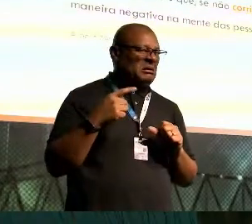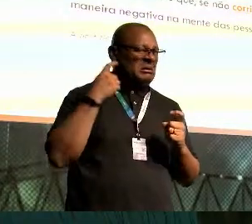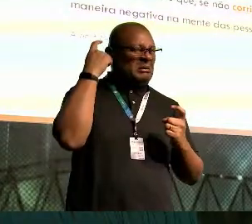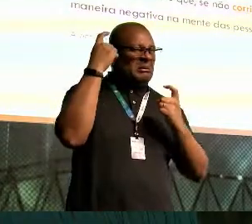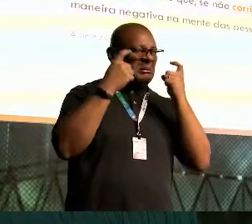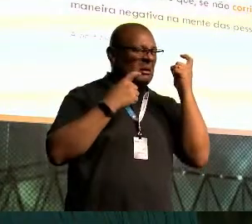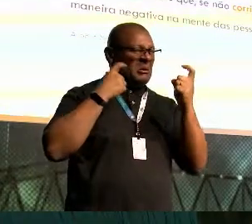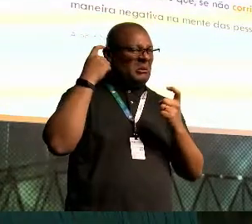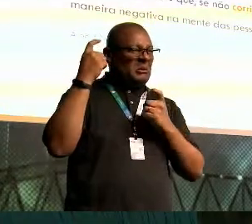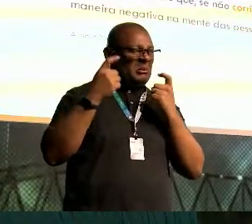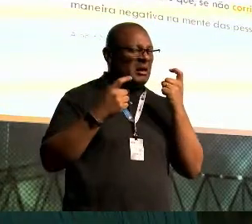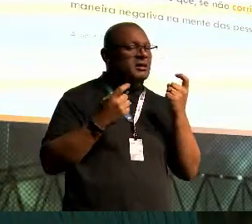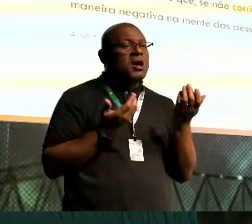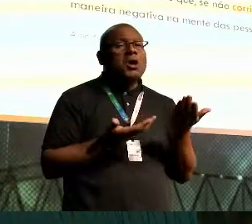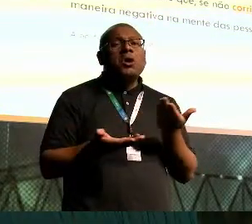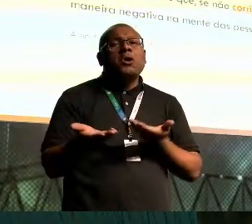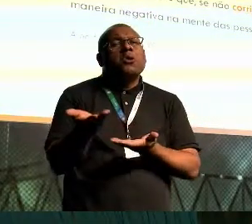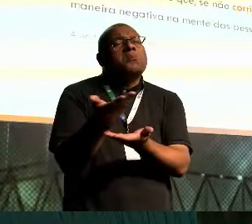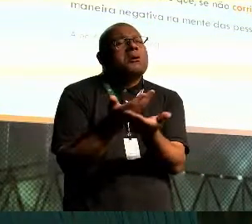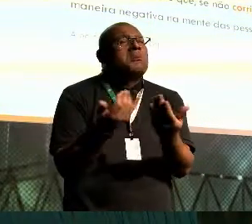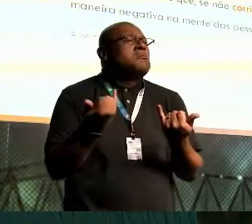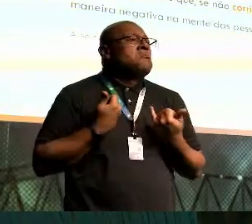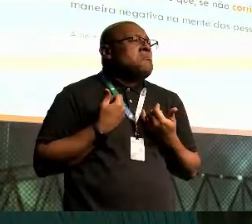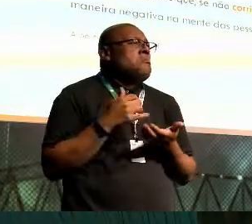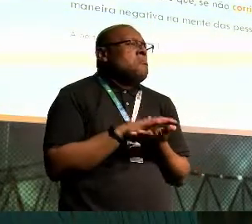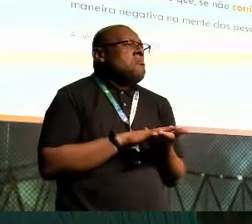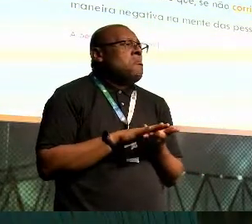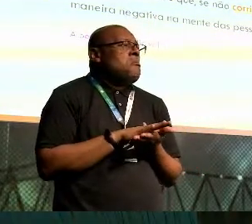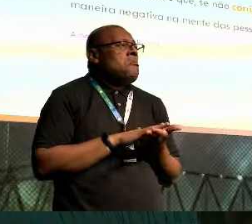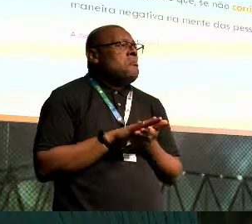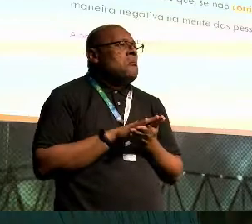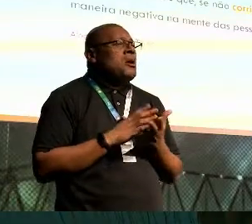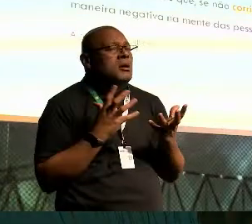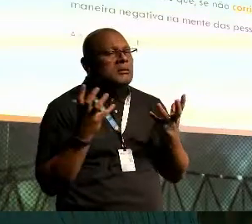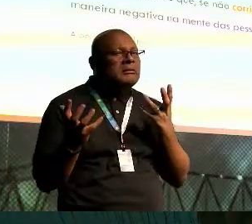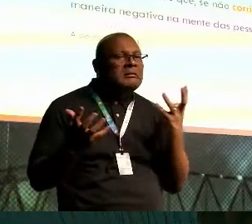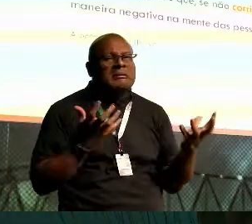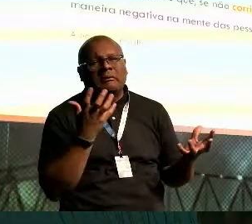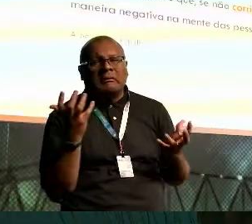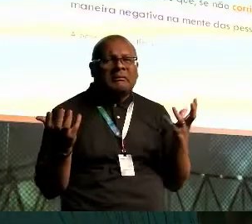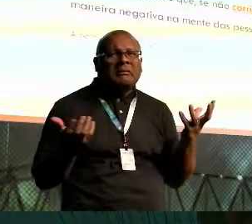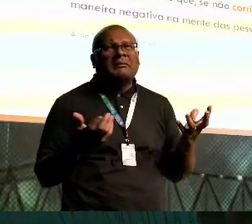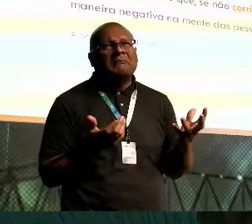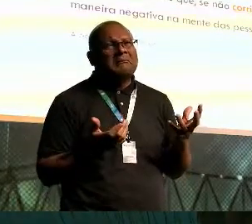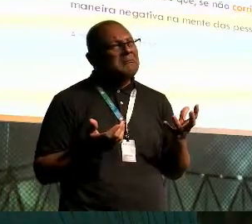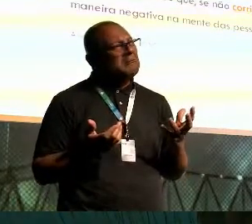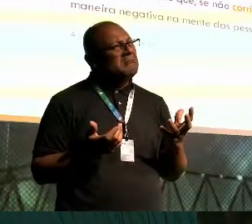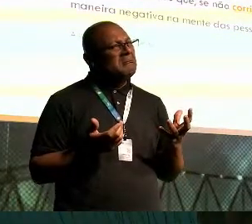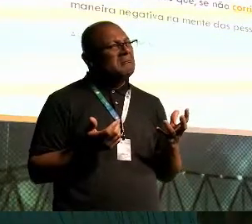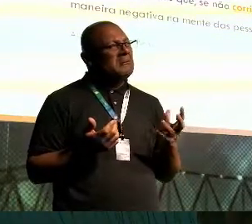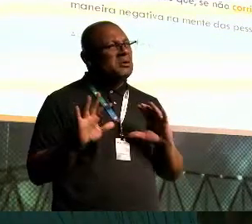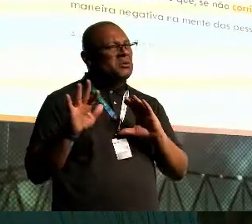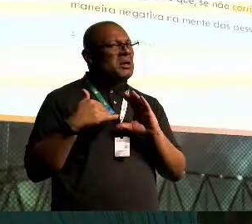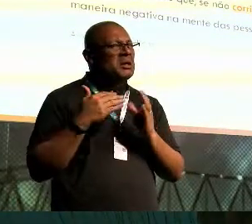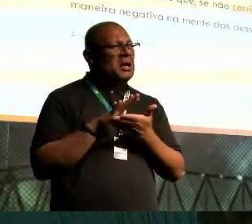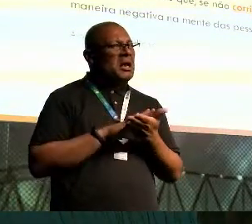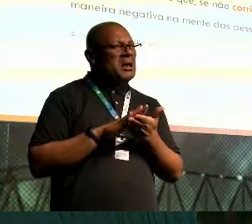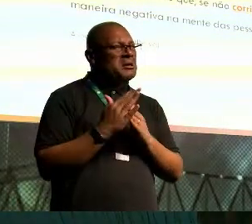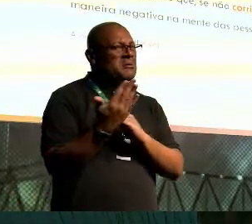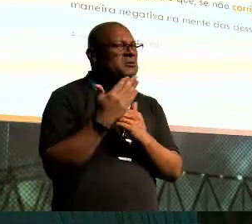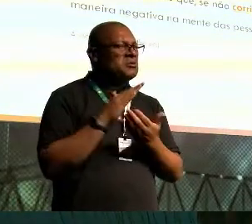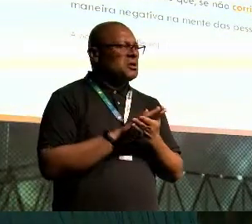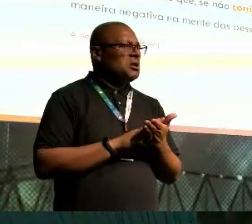de fato, eu compartilhei, mas a pessoa já fica insegura, já dei meus dados todos. Poxa, aí não vem nada de vantagem para mim? O